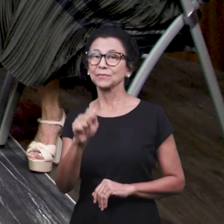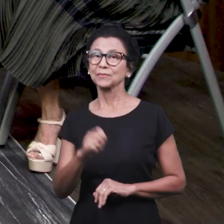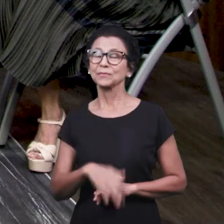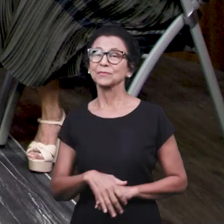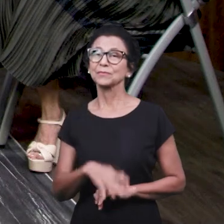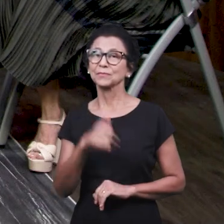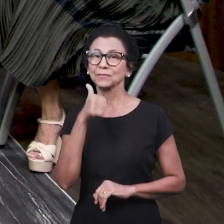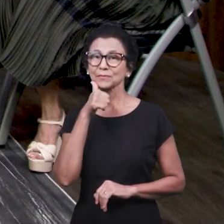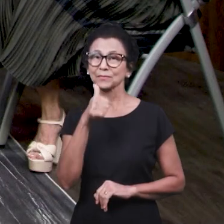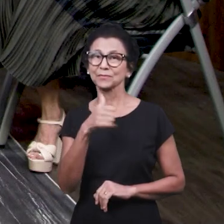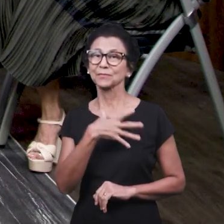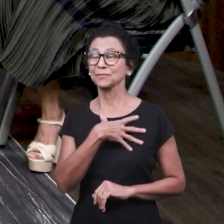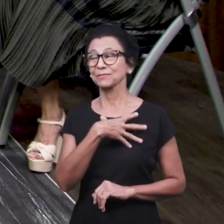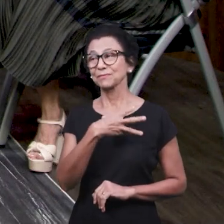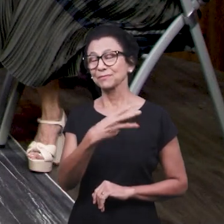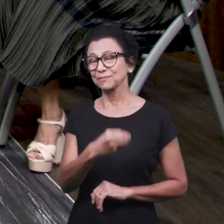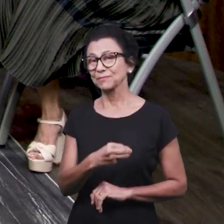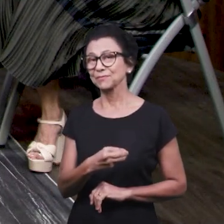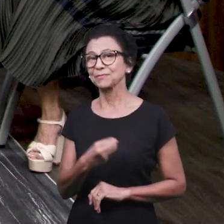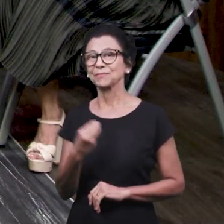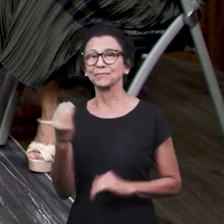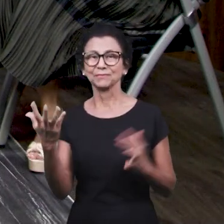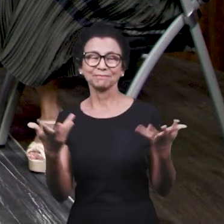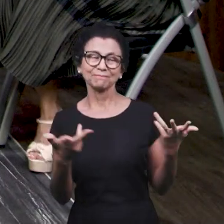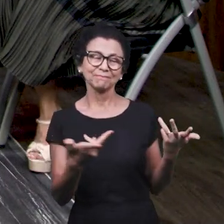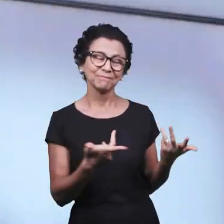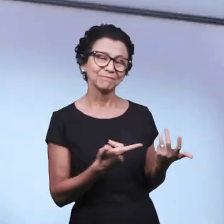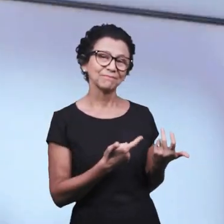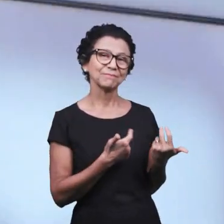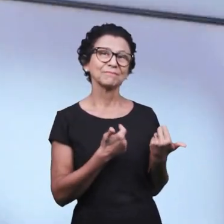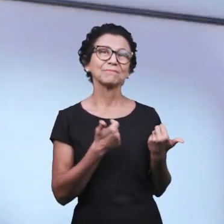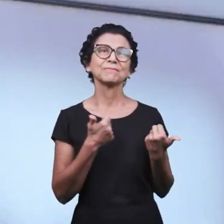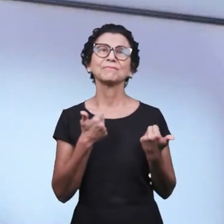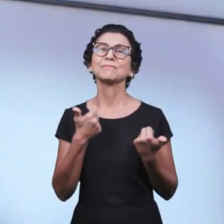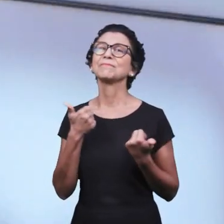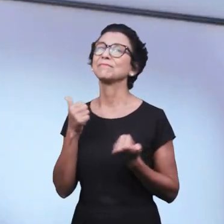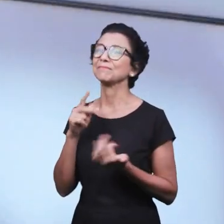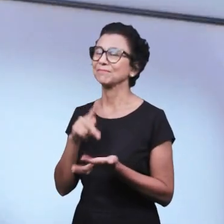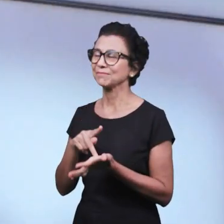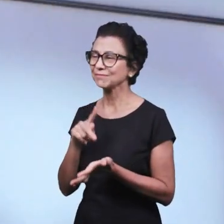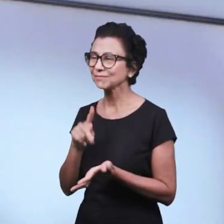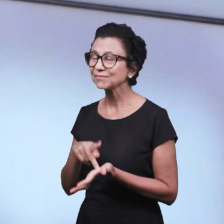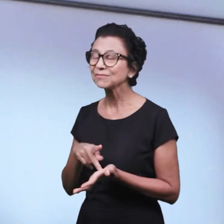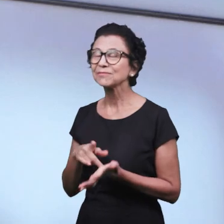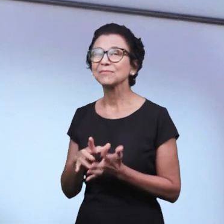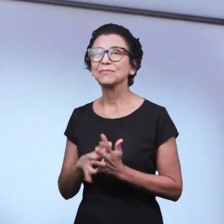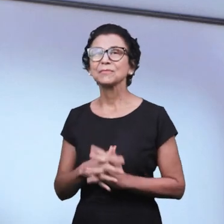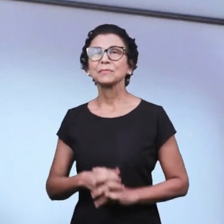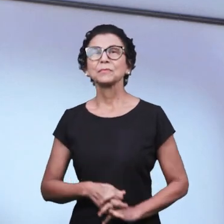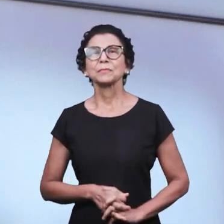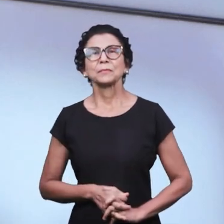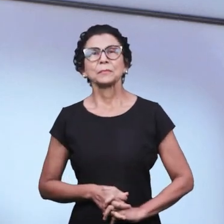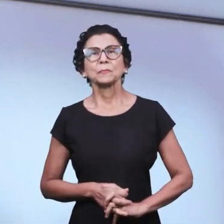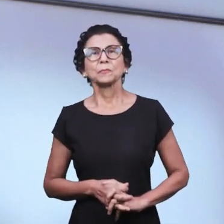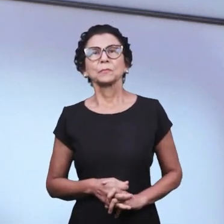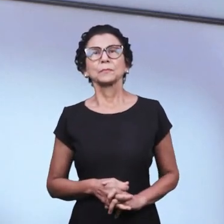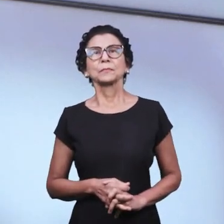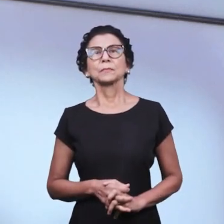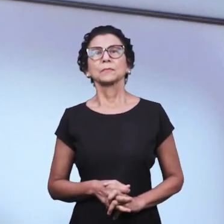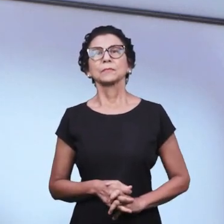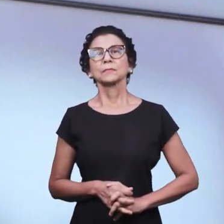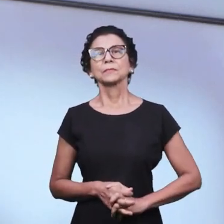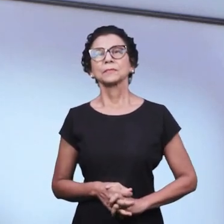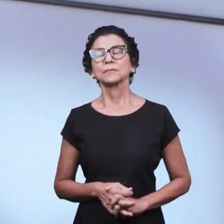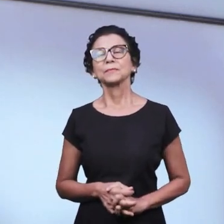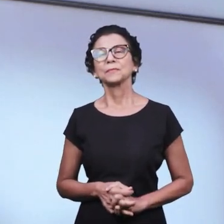Minha filha, ela é maravilhosa e a gente sabe que ela é mesmo, mas nós queremos ouvir de você.